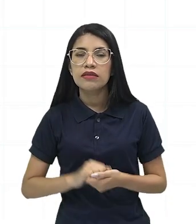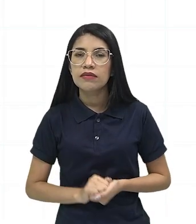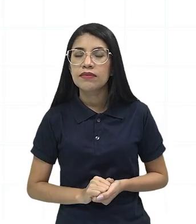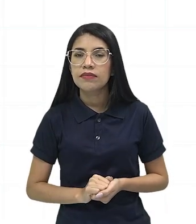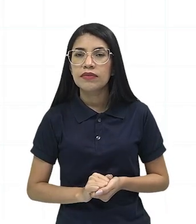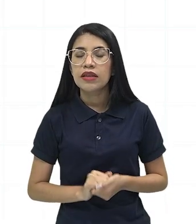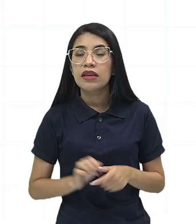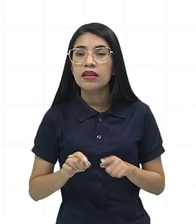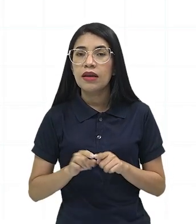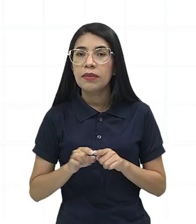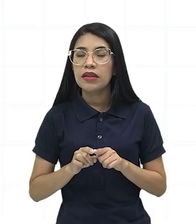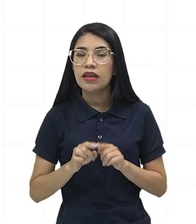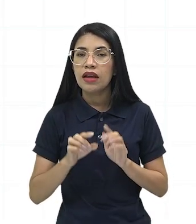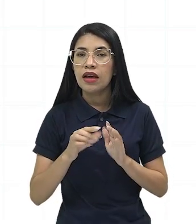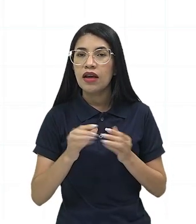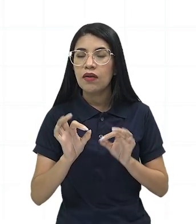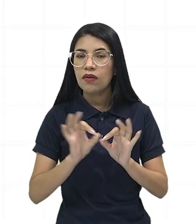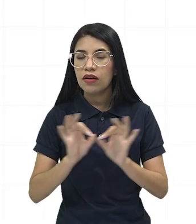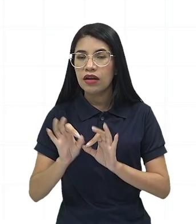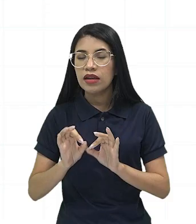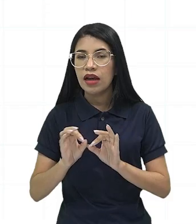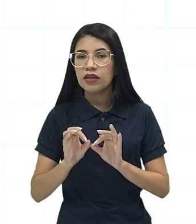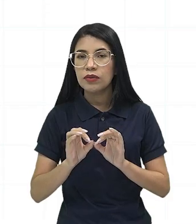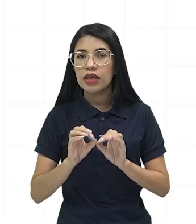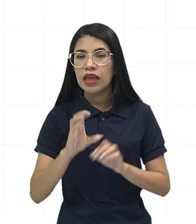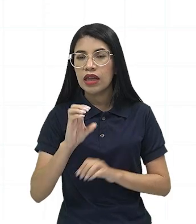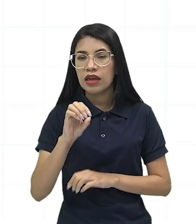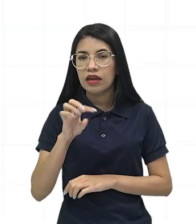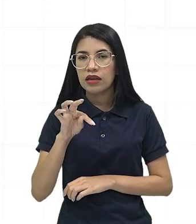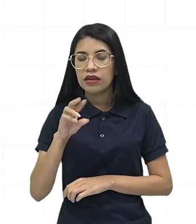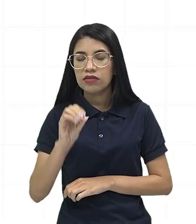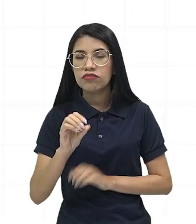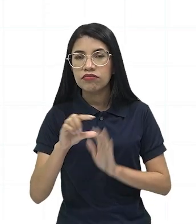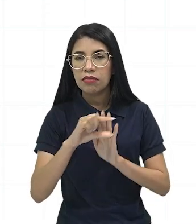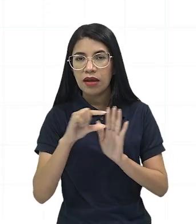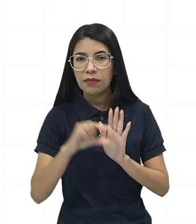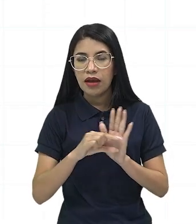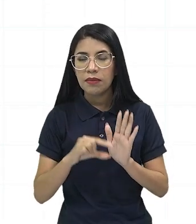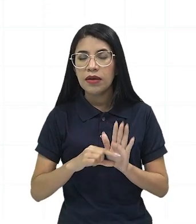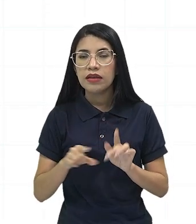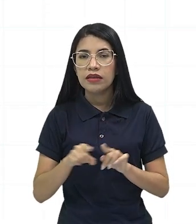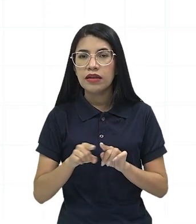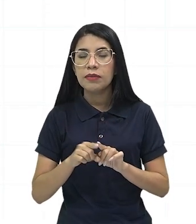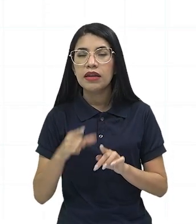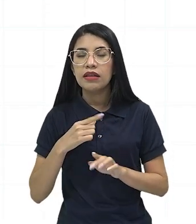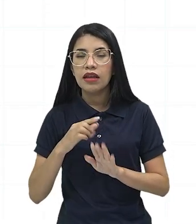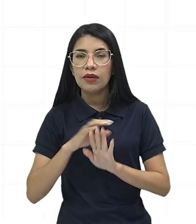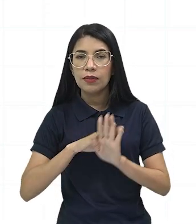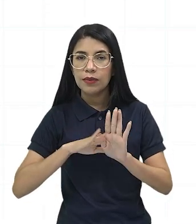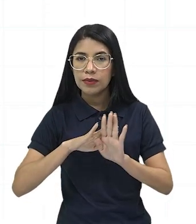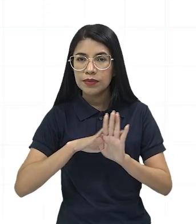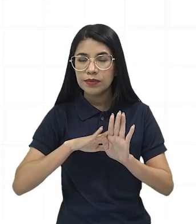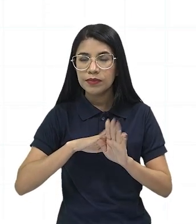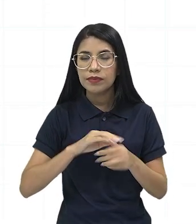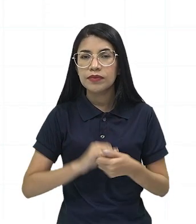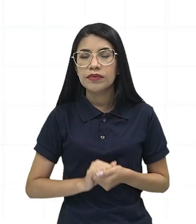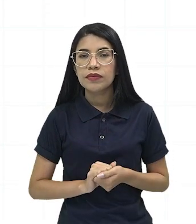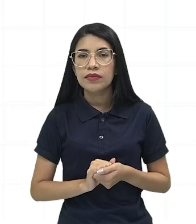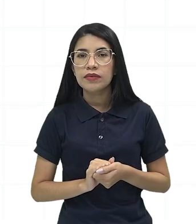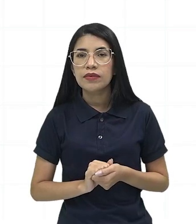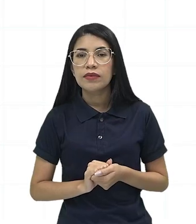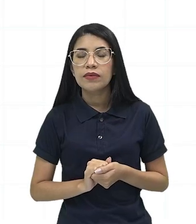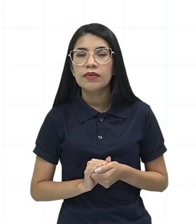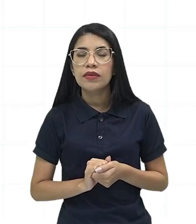é dividido em cantos, ou seja, vão ser partes ou livros também, marcado pela objetividade. Então, se no gênero